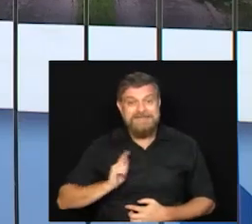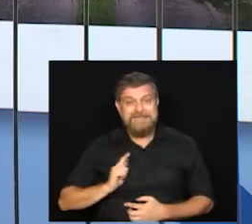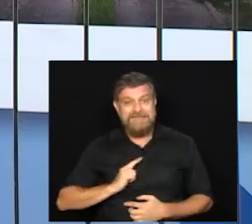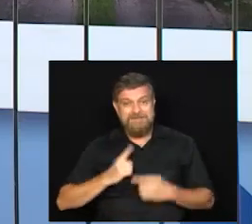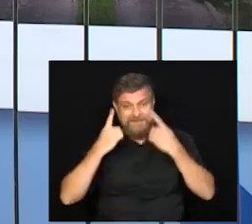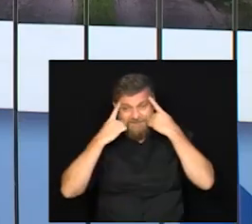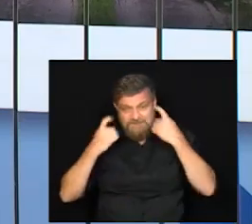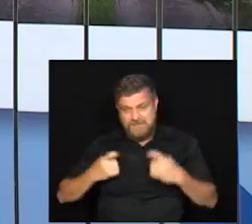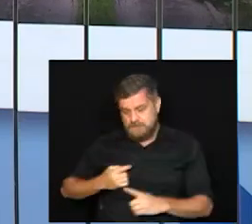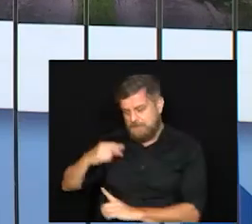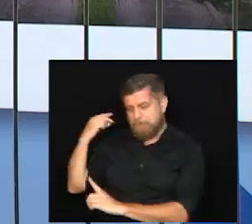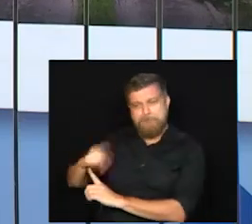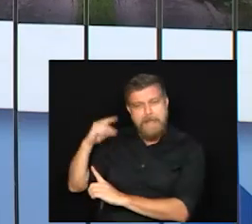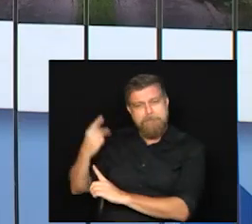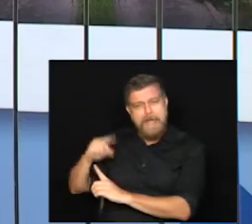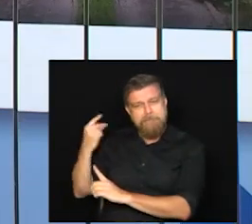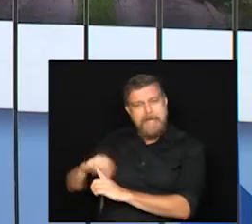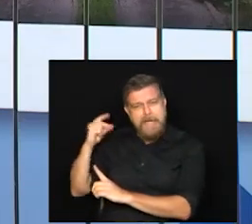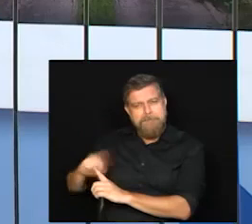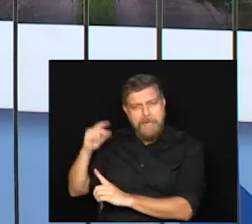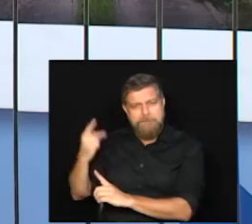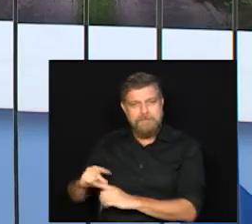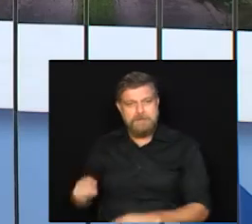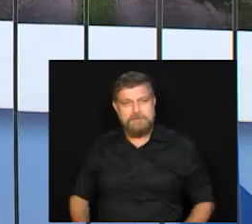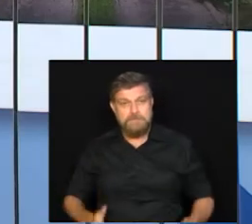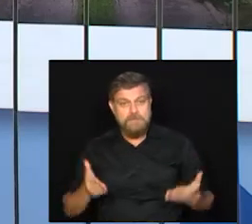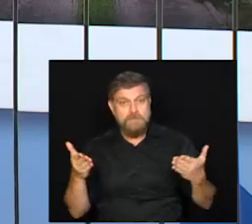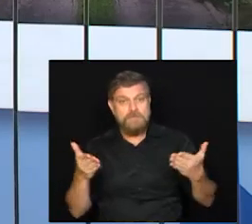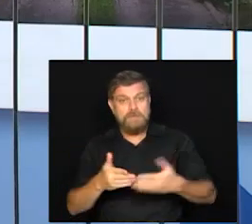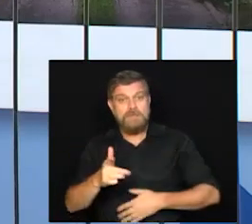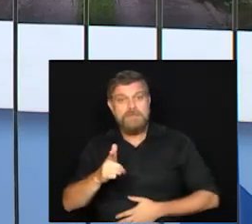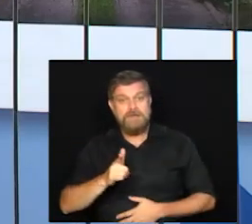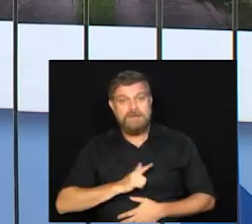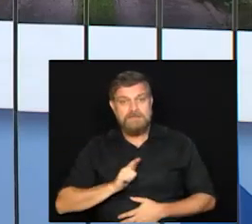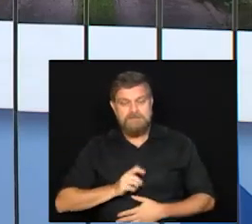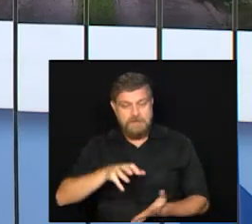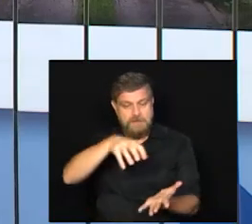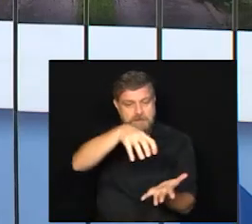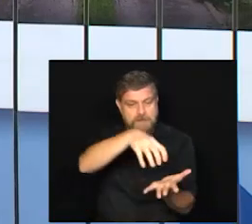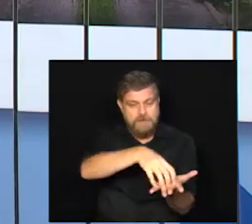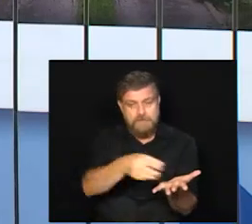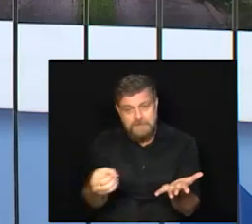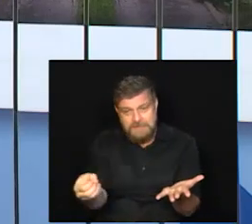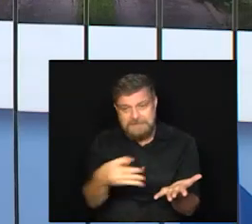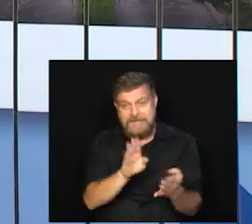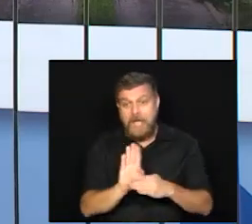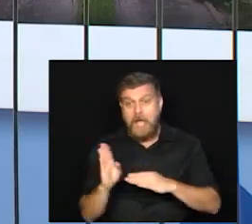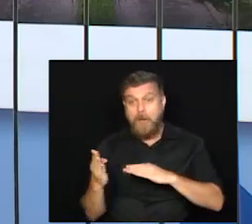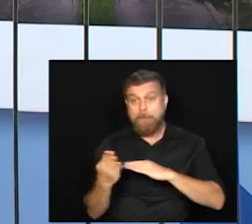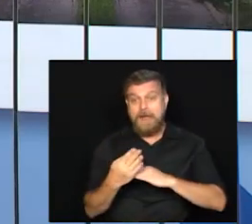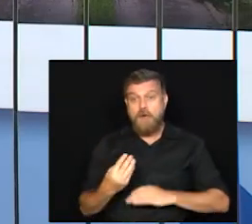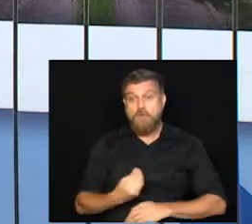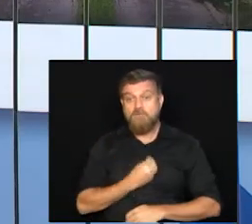violência doméstica. Então, hoje nós tivemos aí essa nova unidade no Vida Nova, ali na